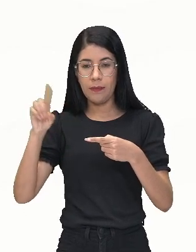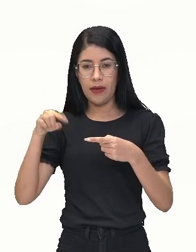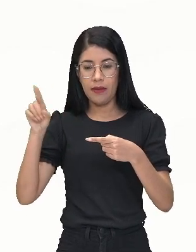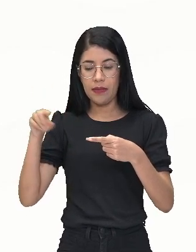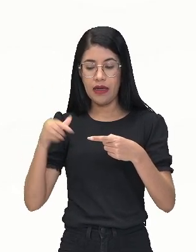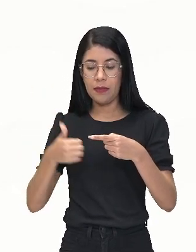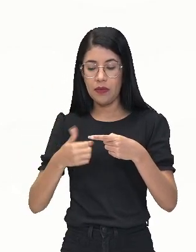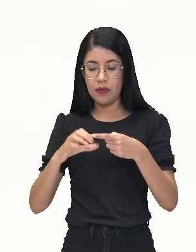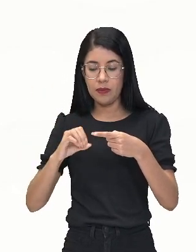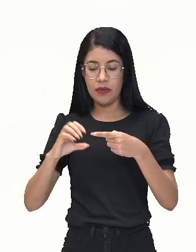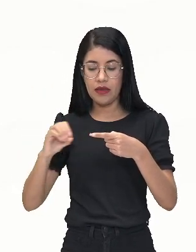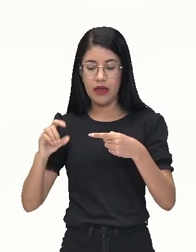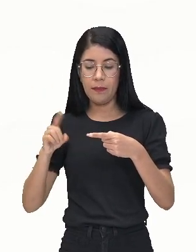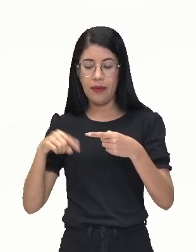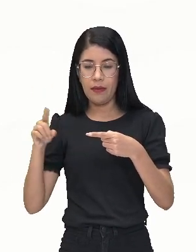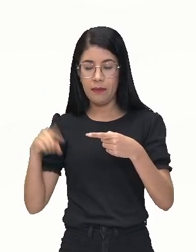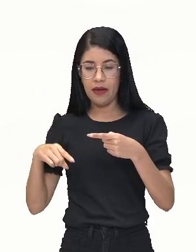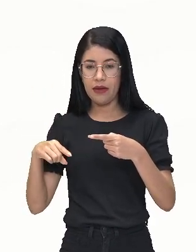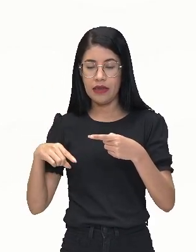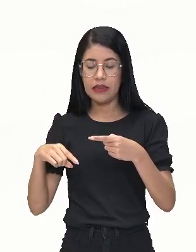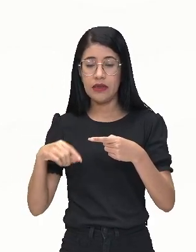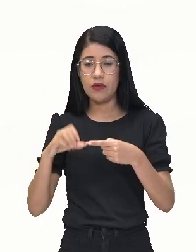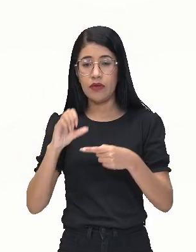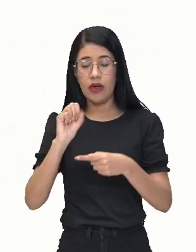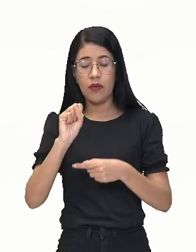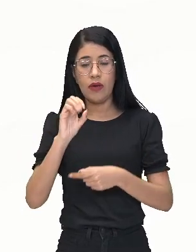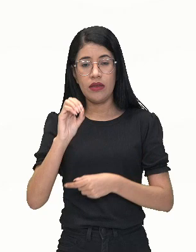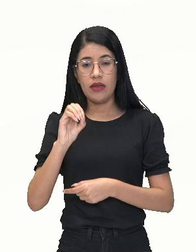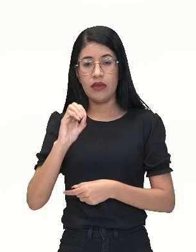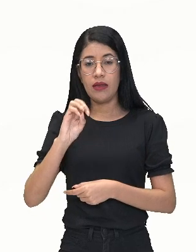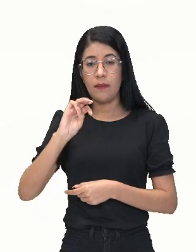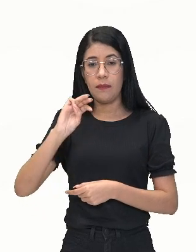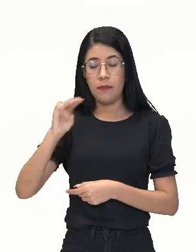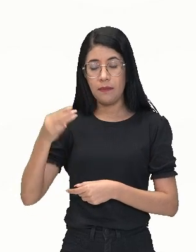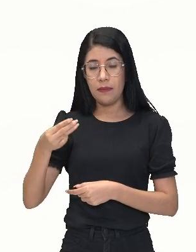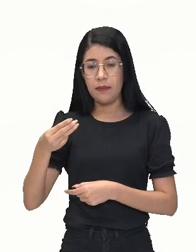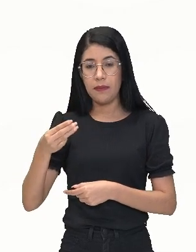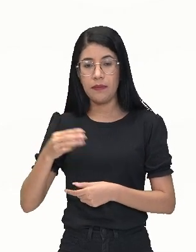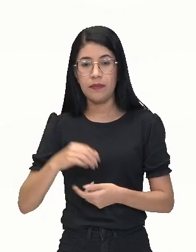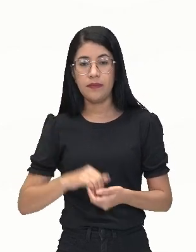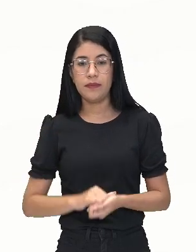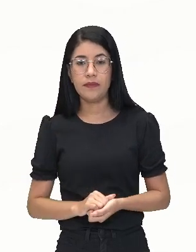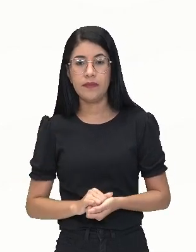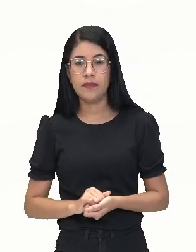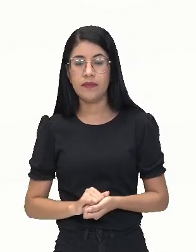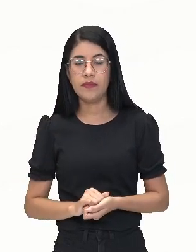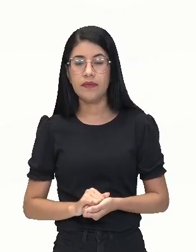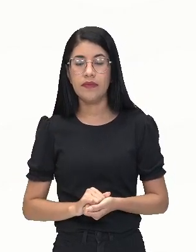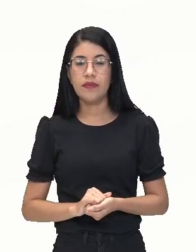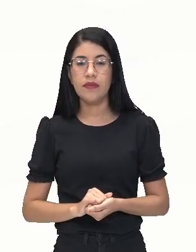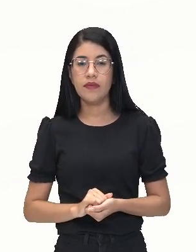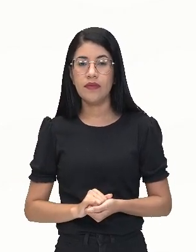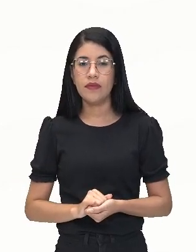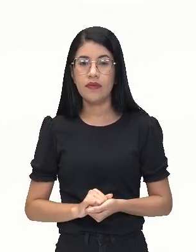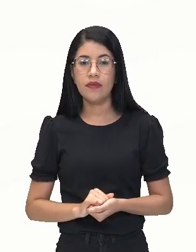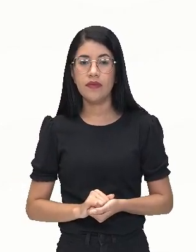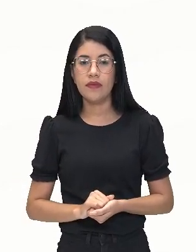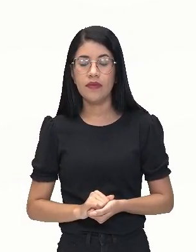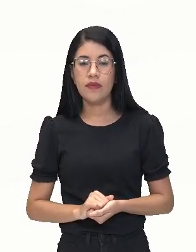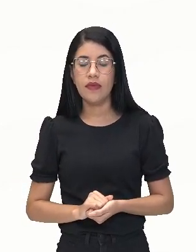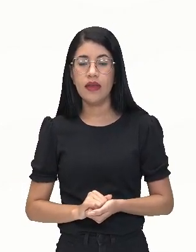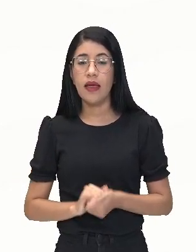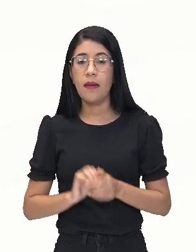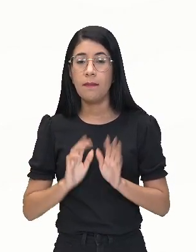sobraram 80.000 metros, já que eu fiz a divisão. Agora, se eu quiser transformar